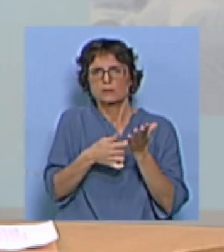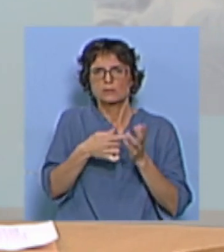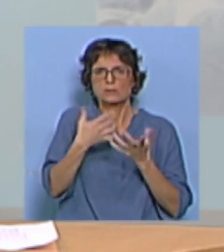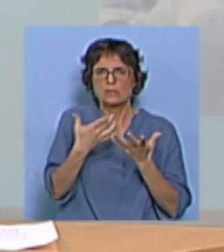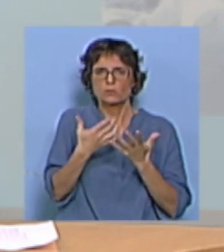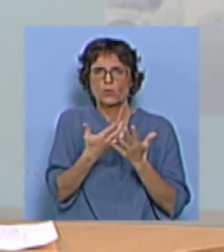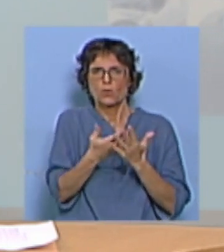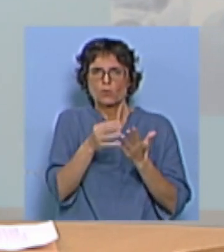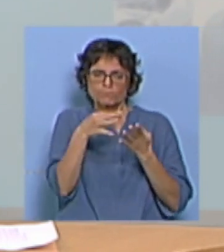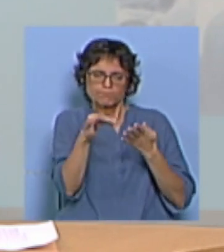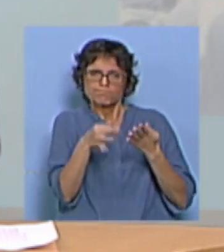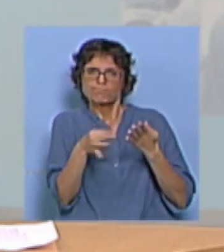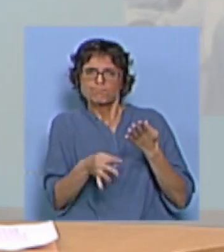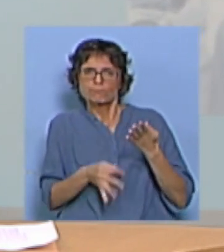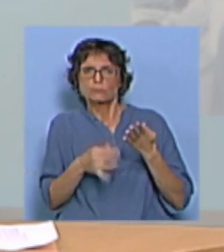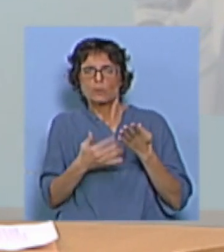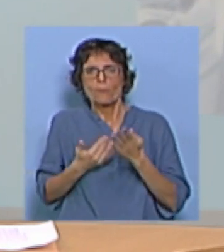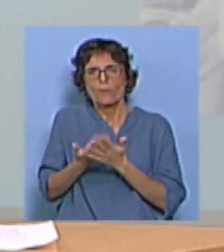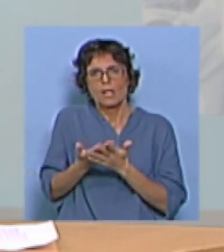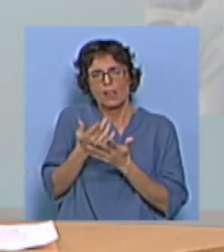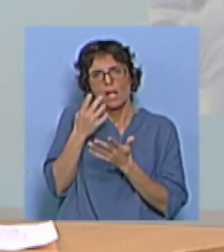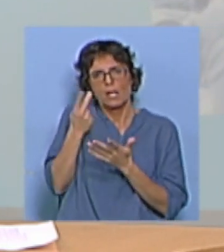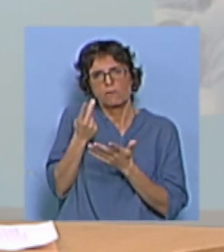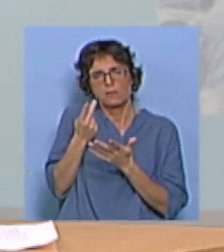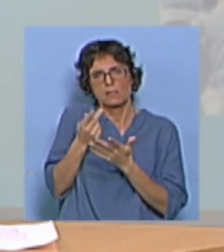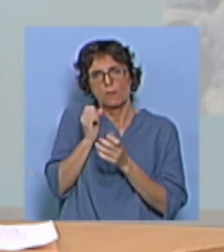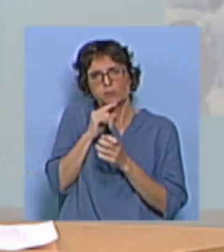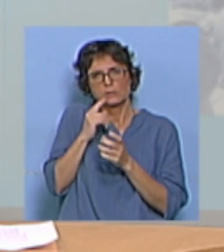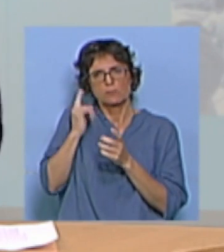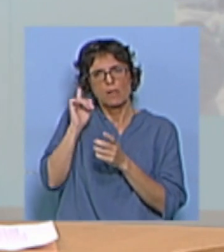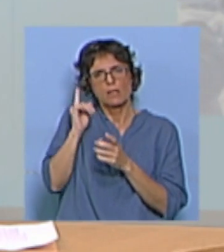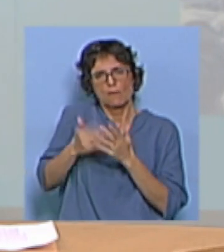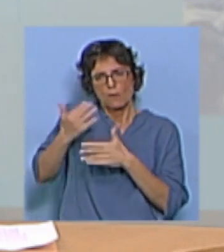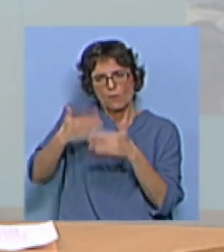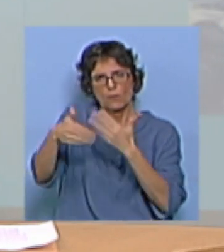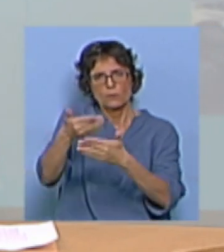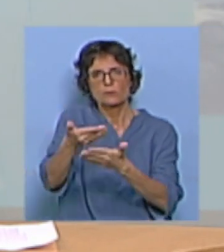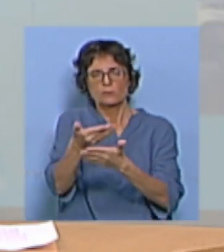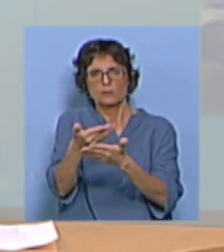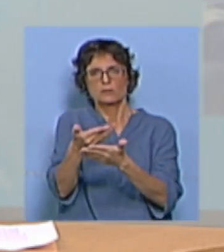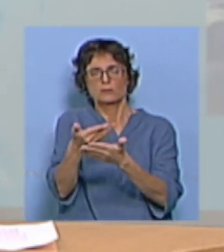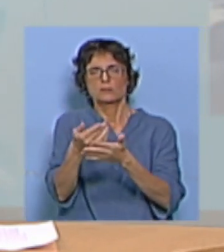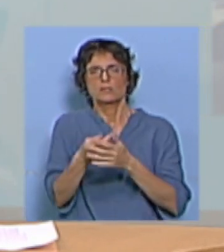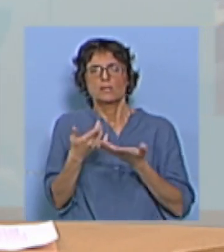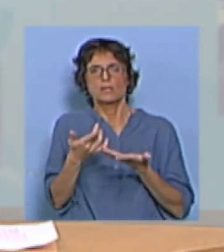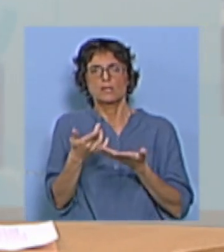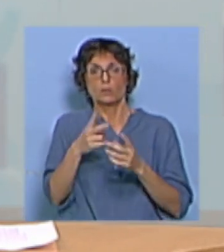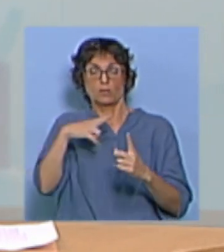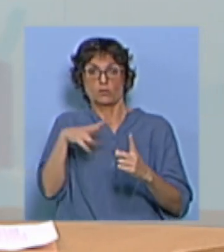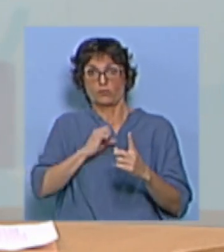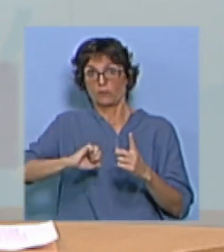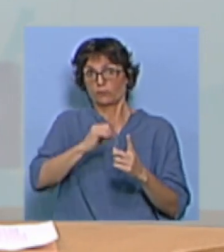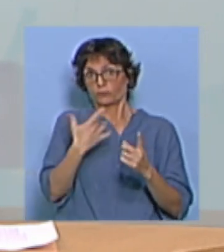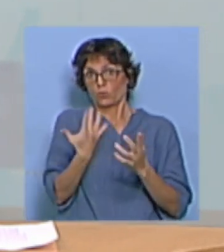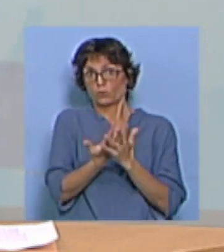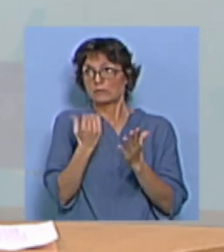que a vida continue a ser sempre valorizada, também nesta relação àquele que é o autor da vida, na nossa perspectiva que está, que é Deus.